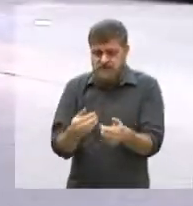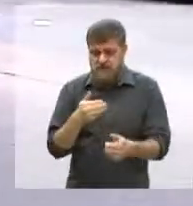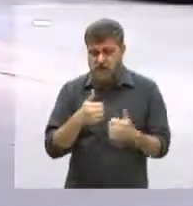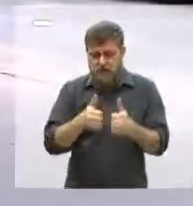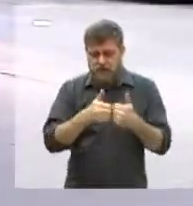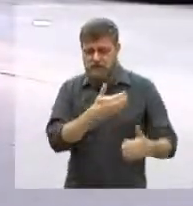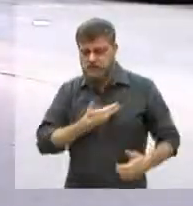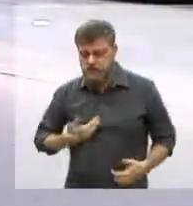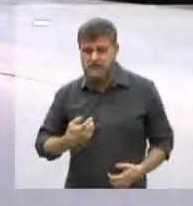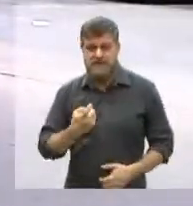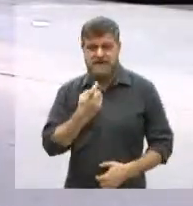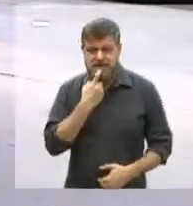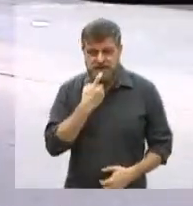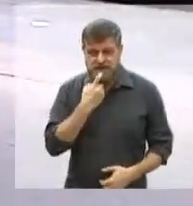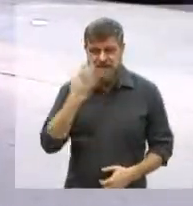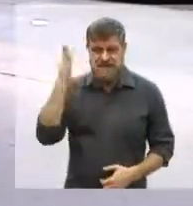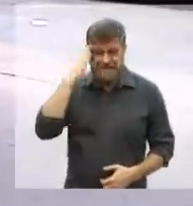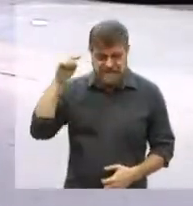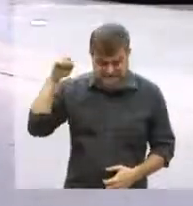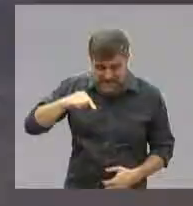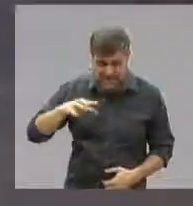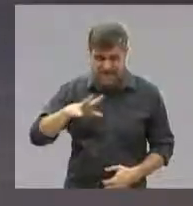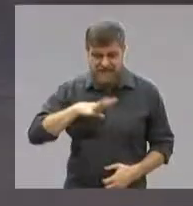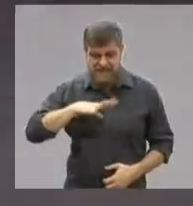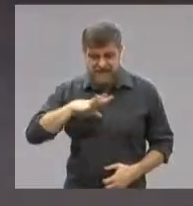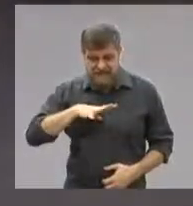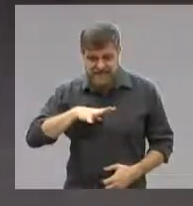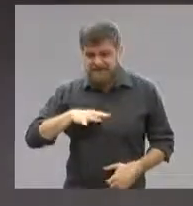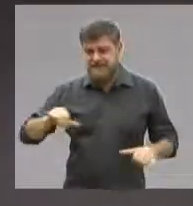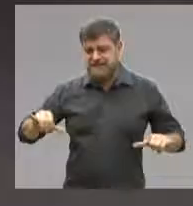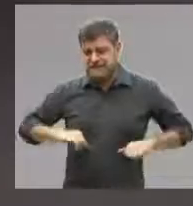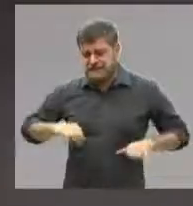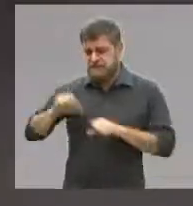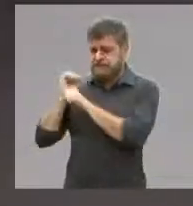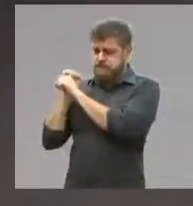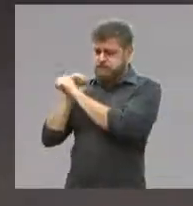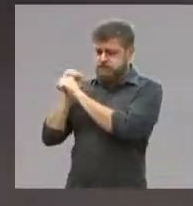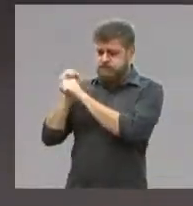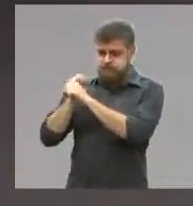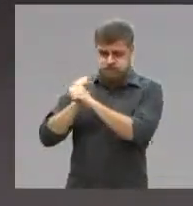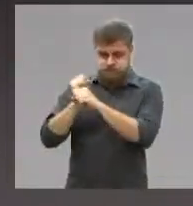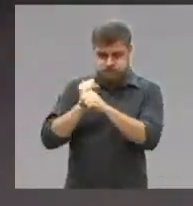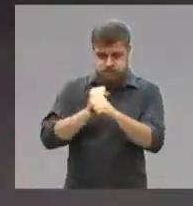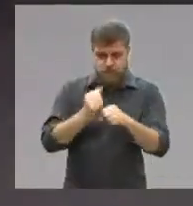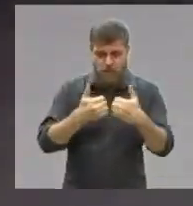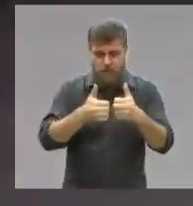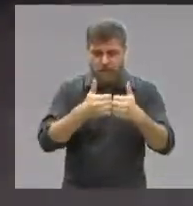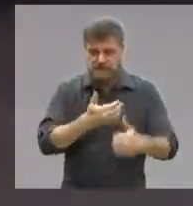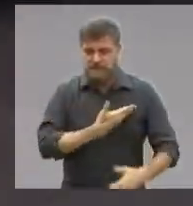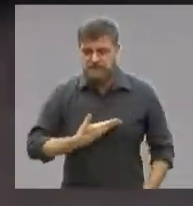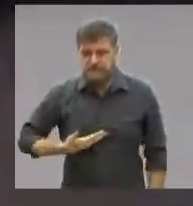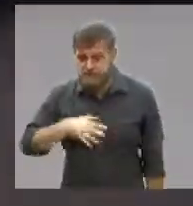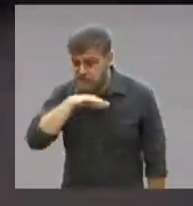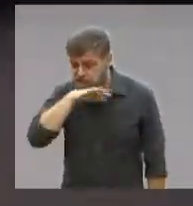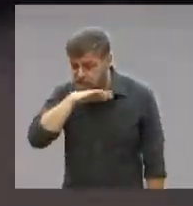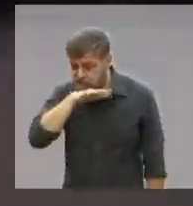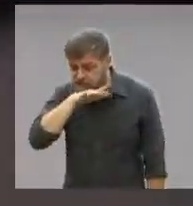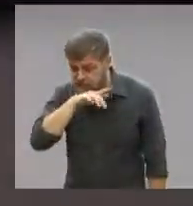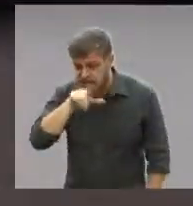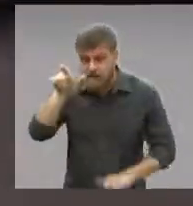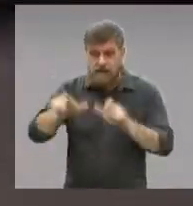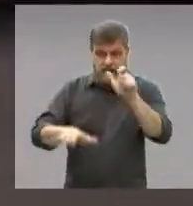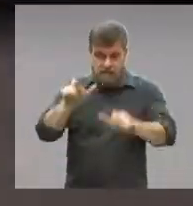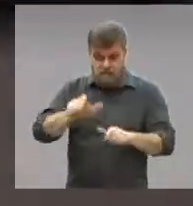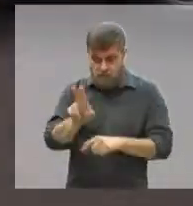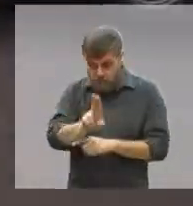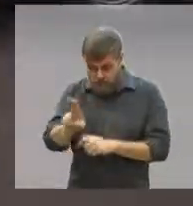sabe que a cidade de Campinas ela sofreu, nos últimos anos, um processo de degradação do transporte público municipal. Quem usa ônibus sabe do que eu